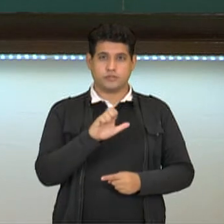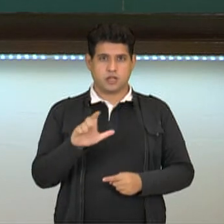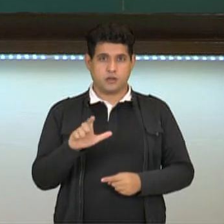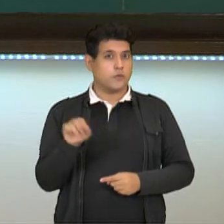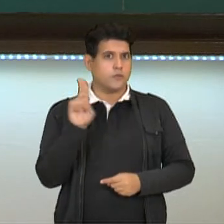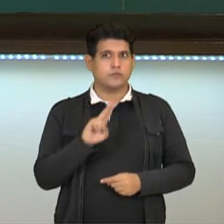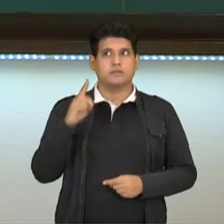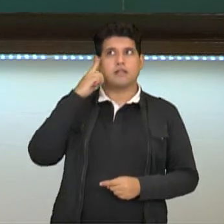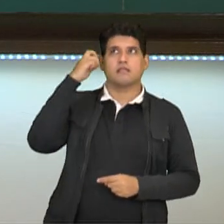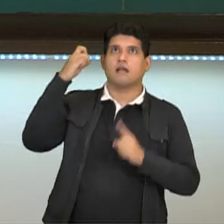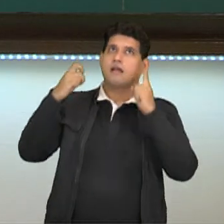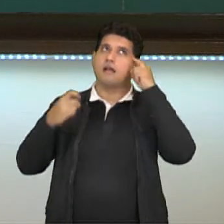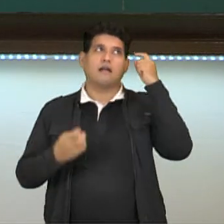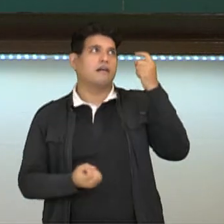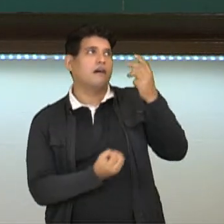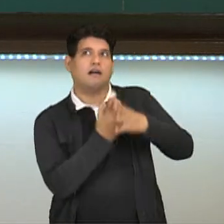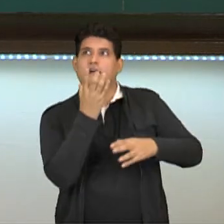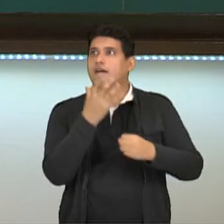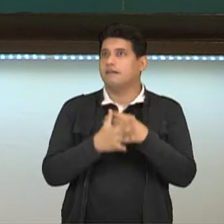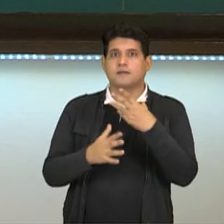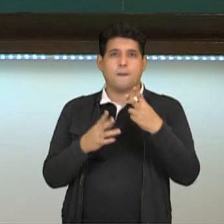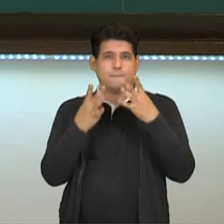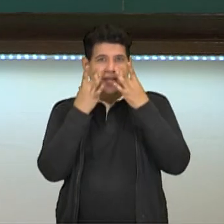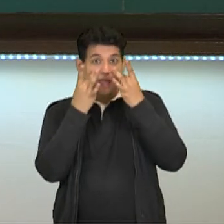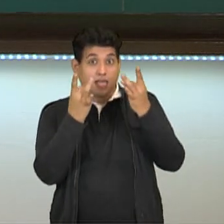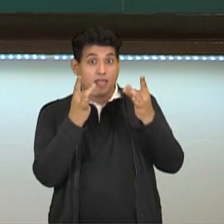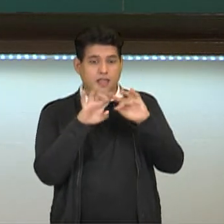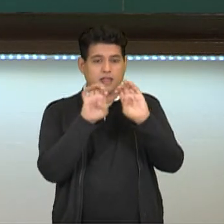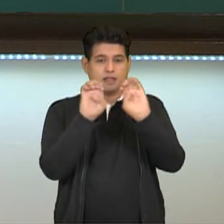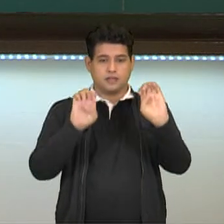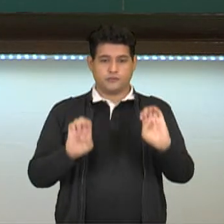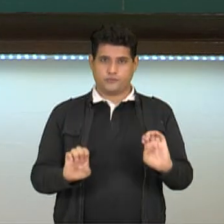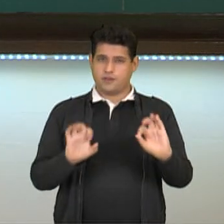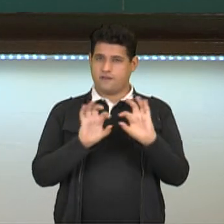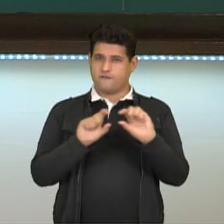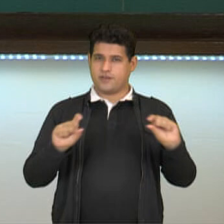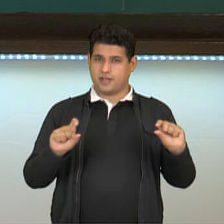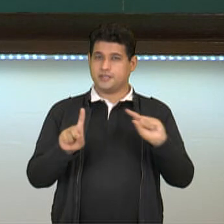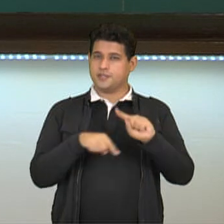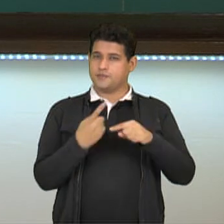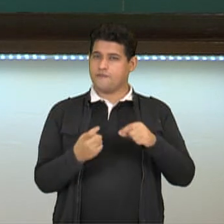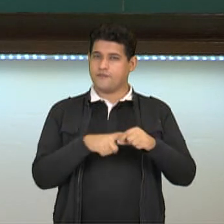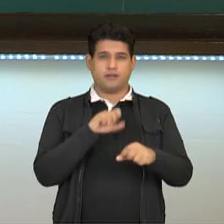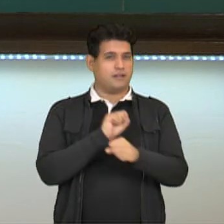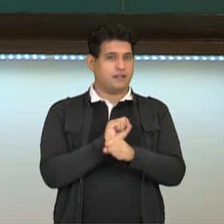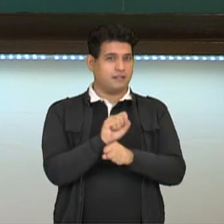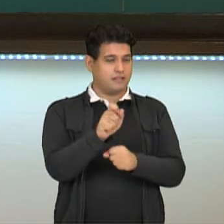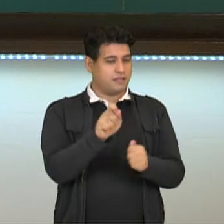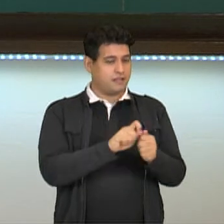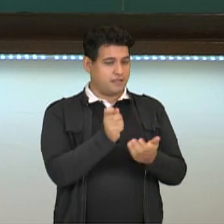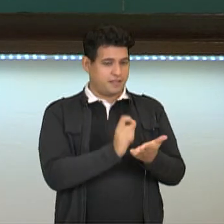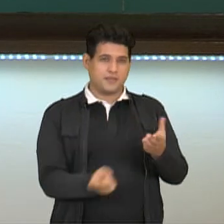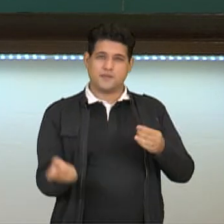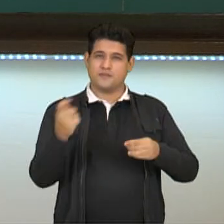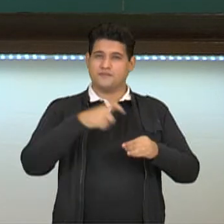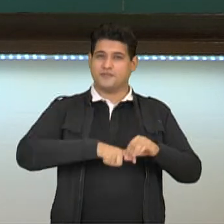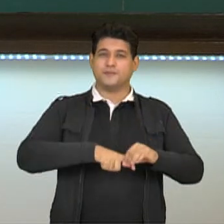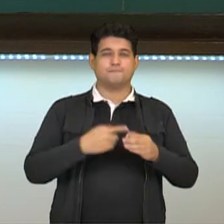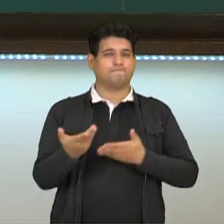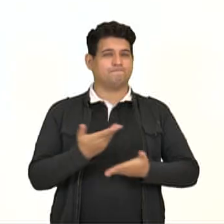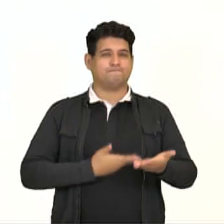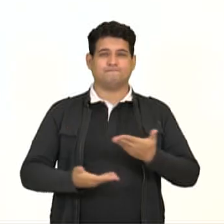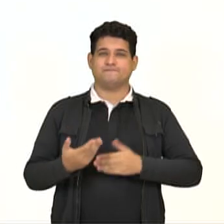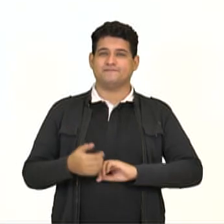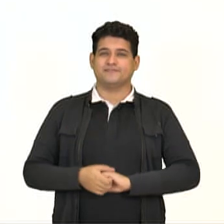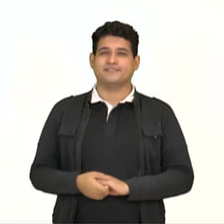a criatividade, preste atenção na estrutura da frase e vamos lá, vou dar um tempo, você vai fazer e eu já volto para a gente